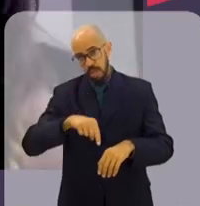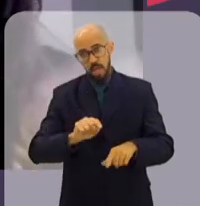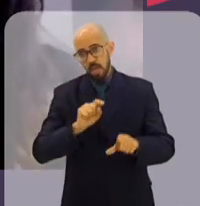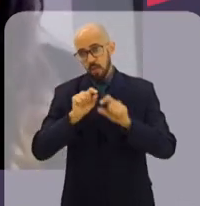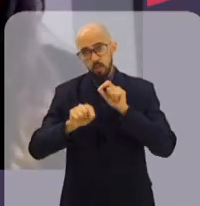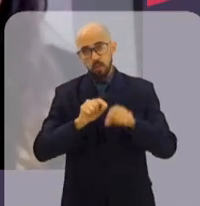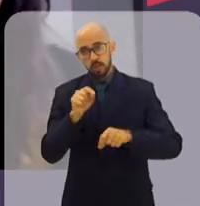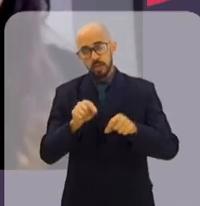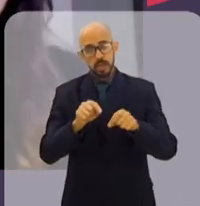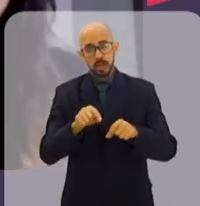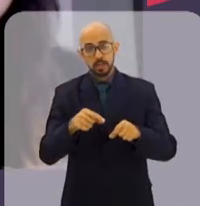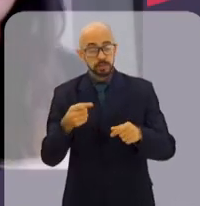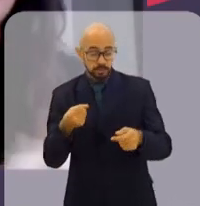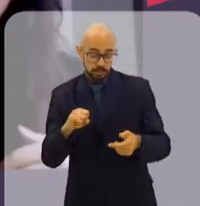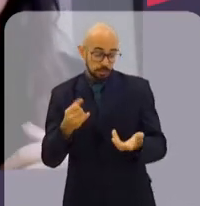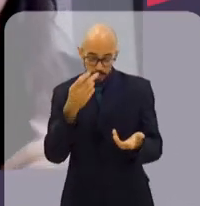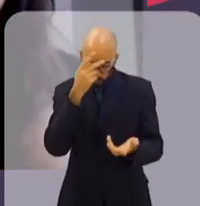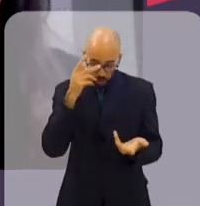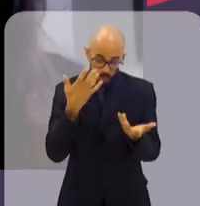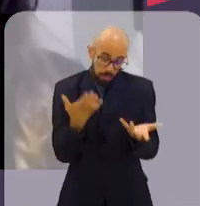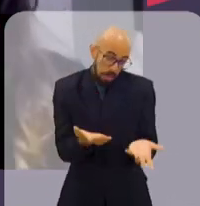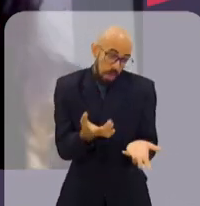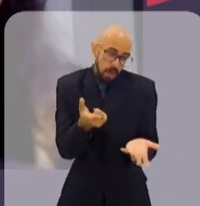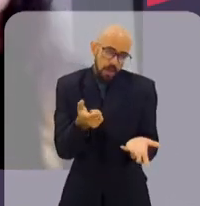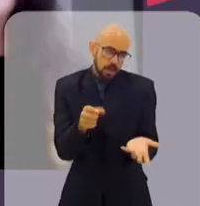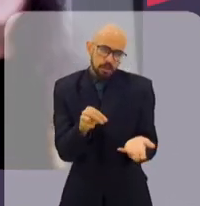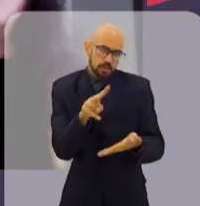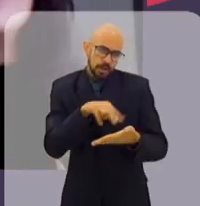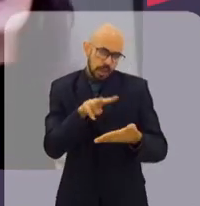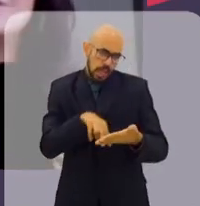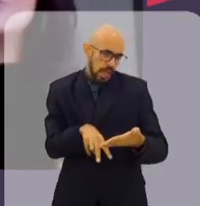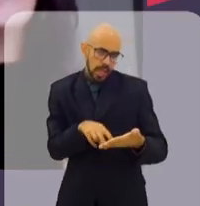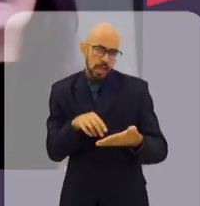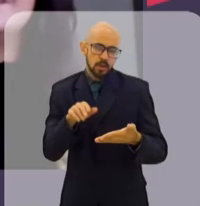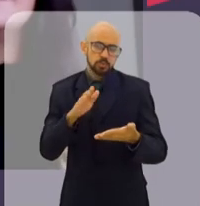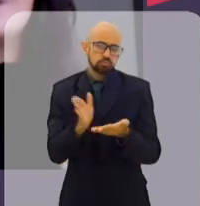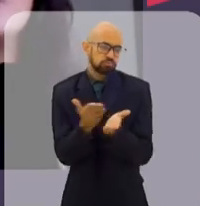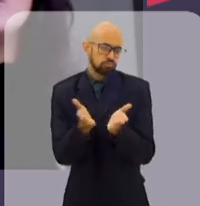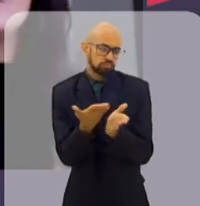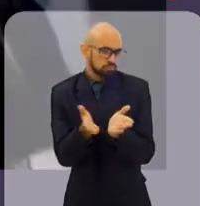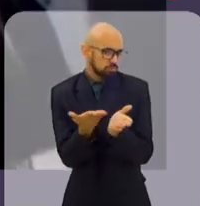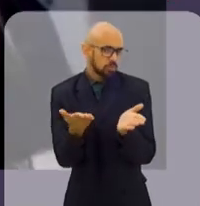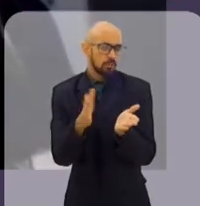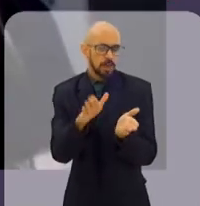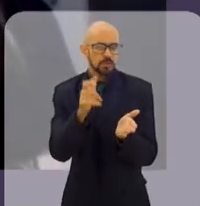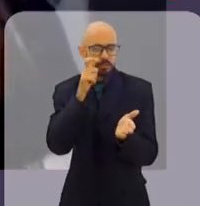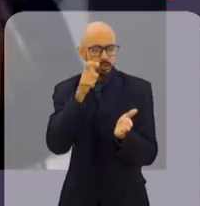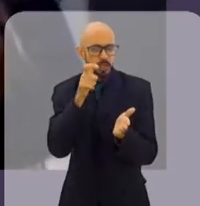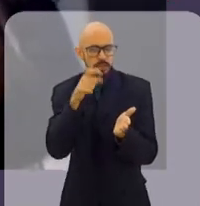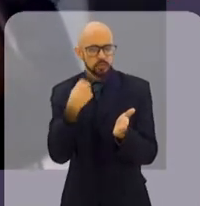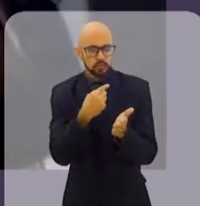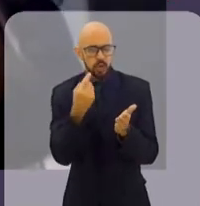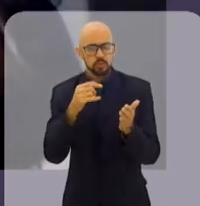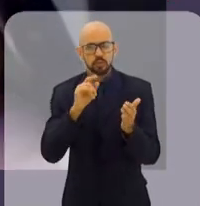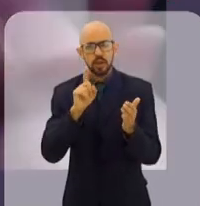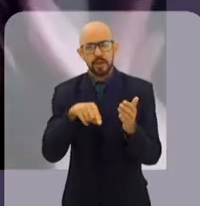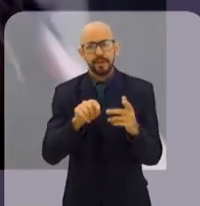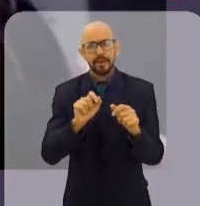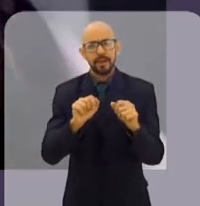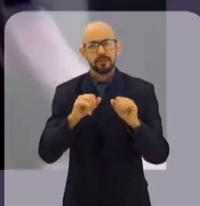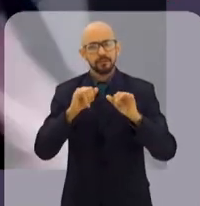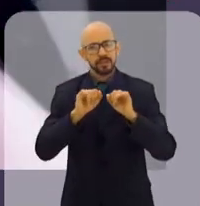querer se aprofundar ou não depois, né? Ler as obras ou não. Mas o nosso interesse é realmente fazer